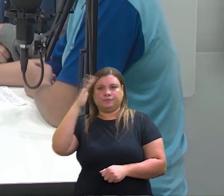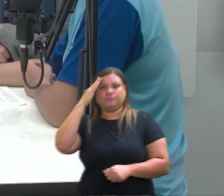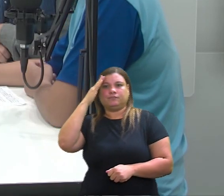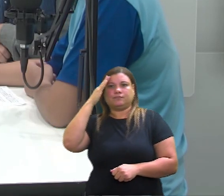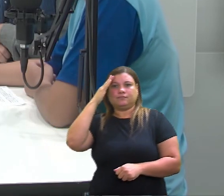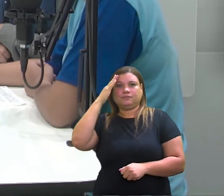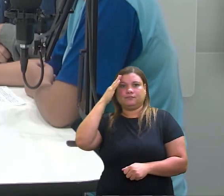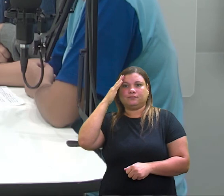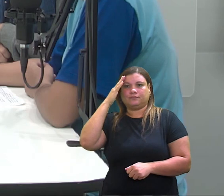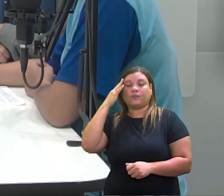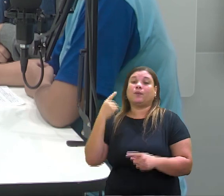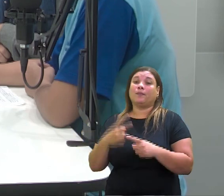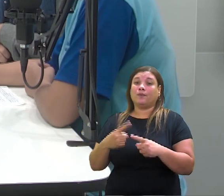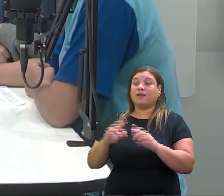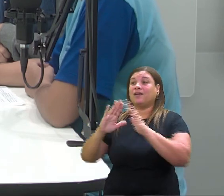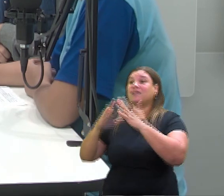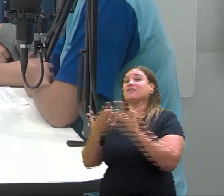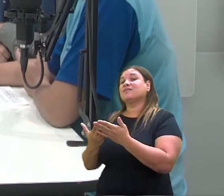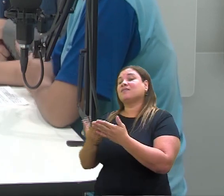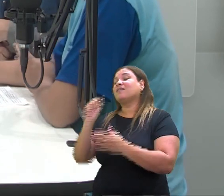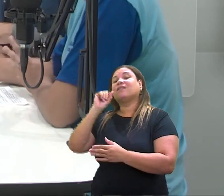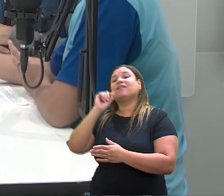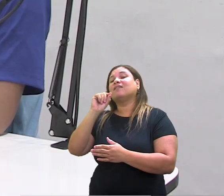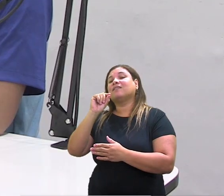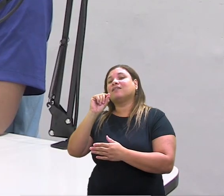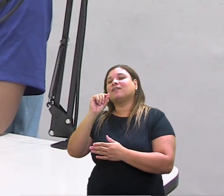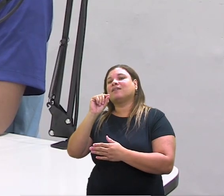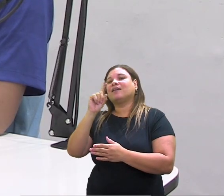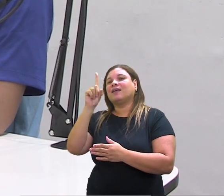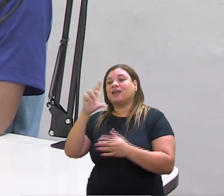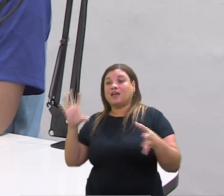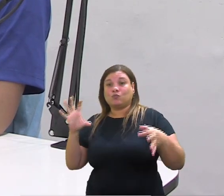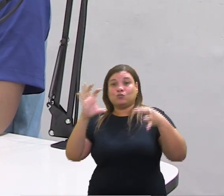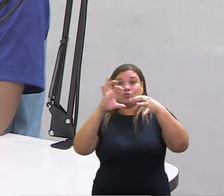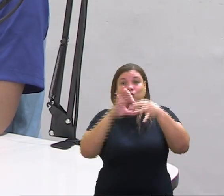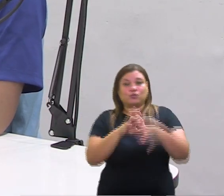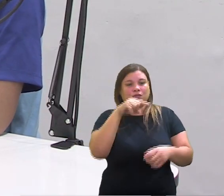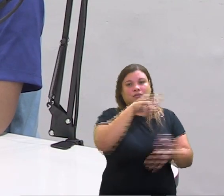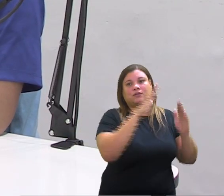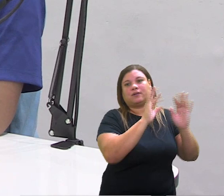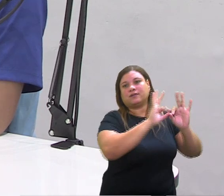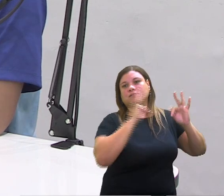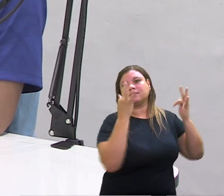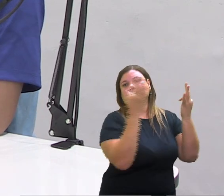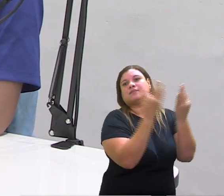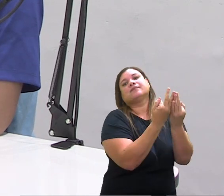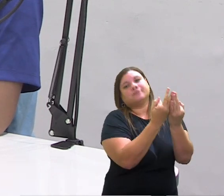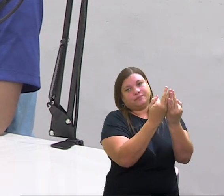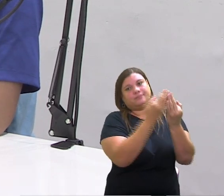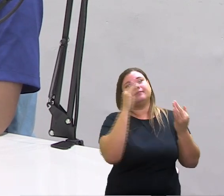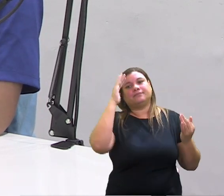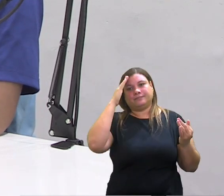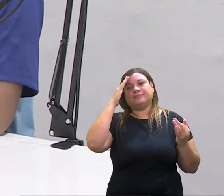eu escola é vou uma trabalhar. extensão da família. Sim, tipo, eu vou trabalhar, né? Vou deixar meu filho lá na escola. Sim. É aquele